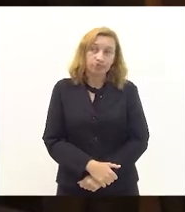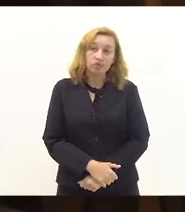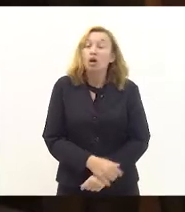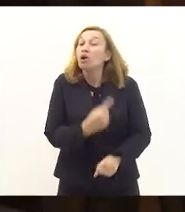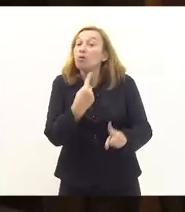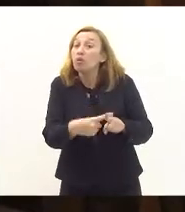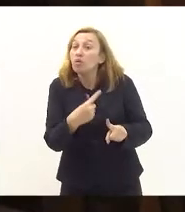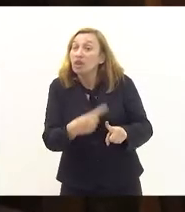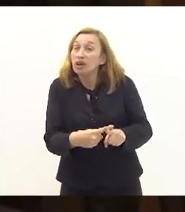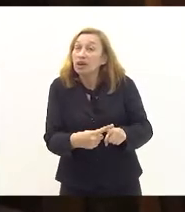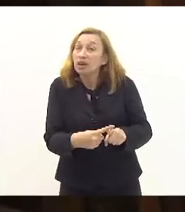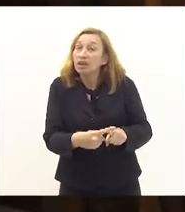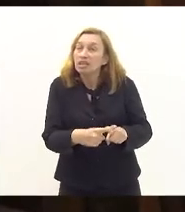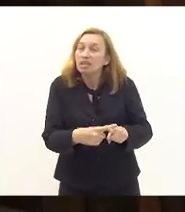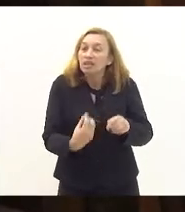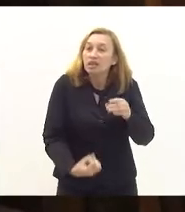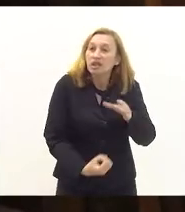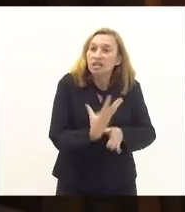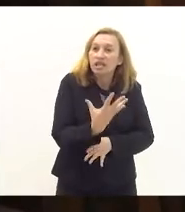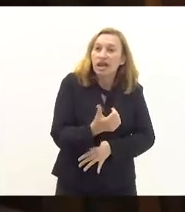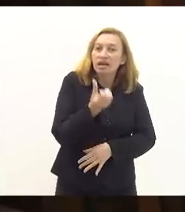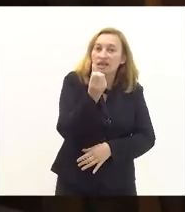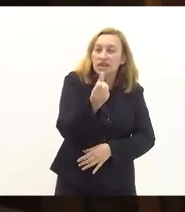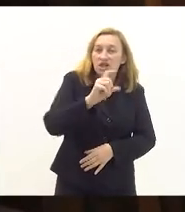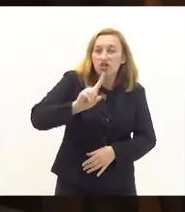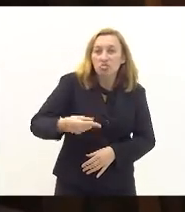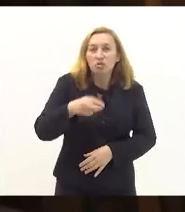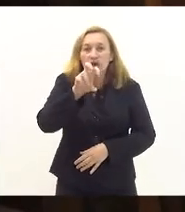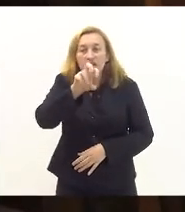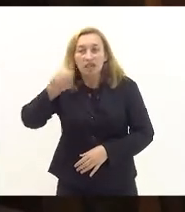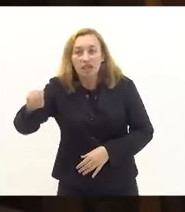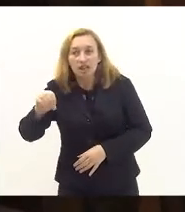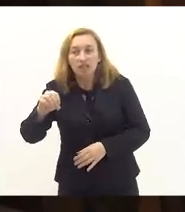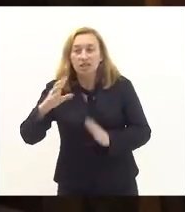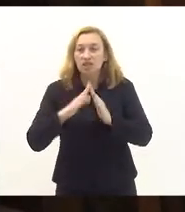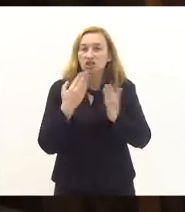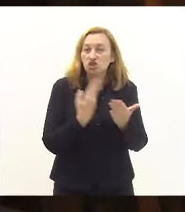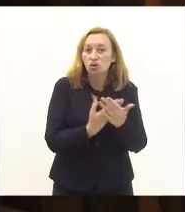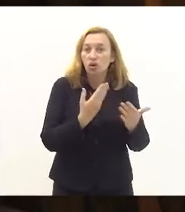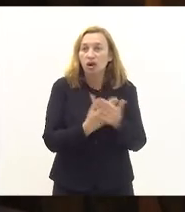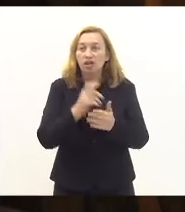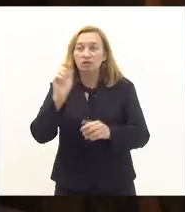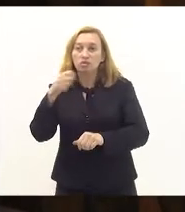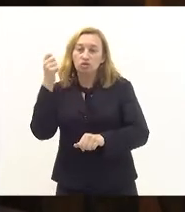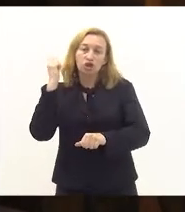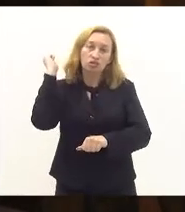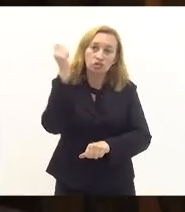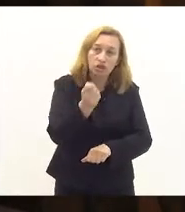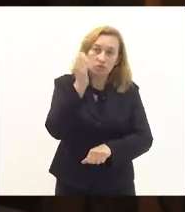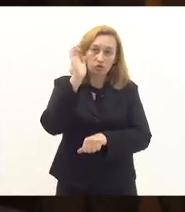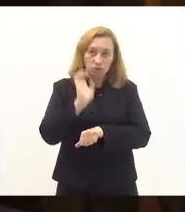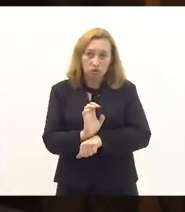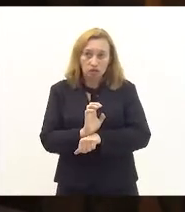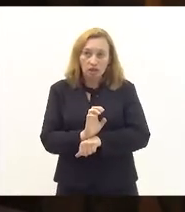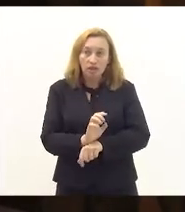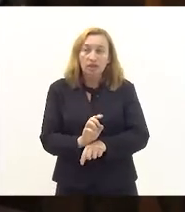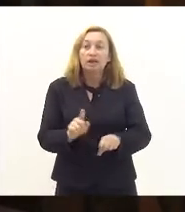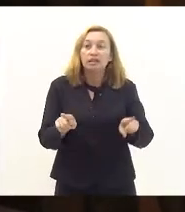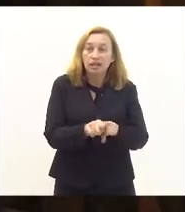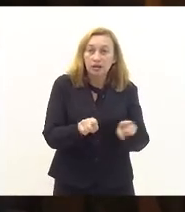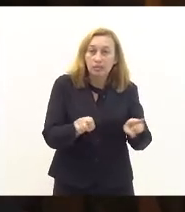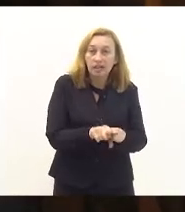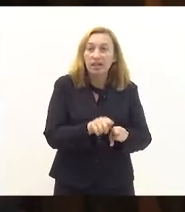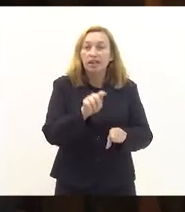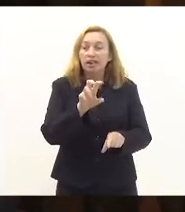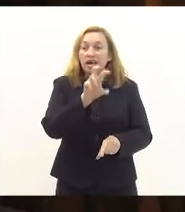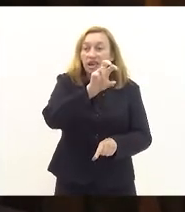Porque ele, além de construir 6.500 escolas no Rio Grande do Sul, ele construiu